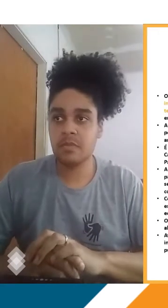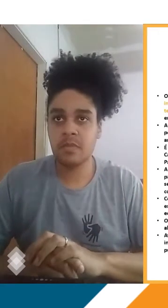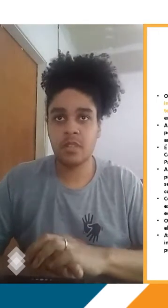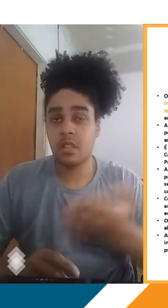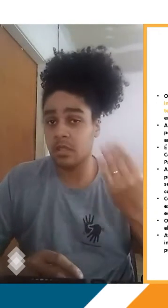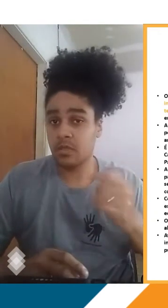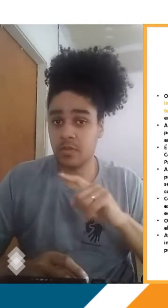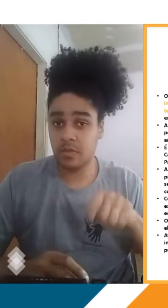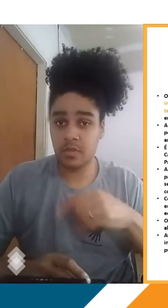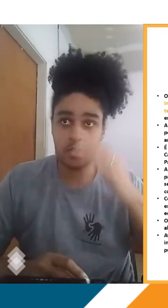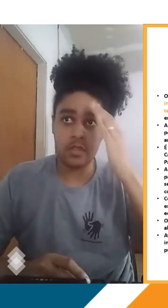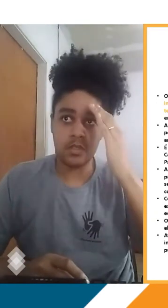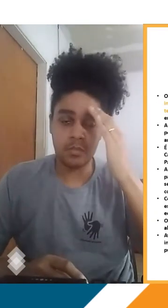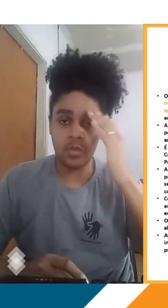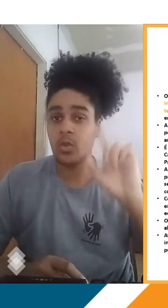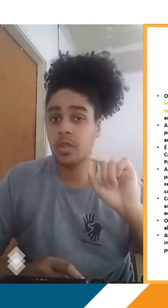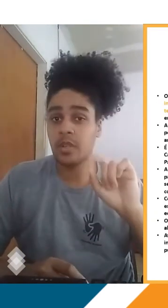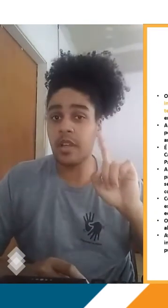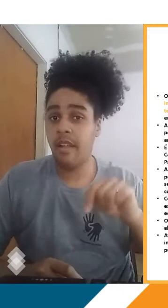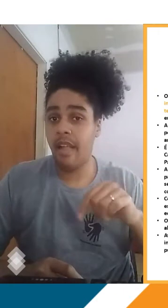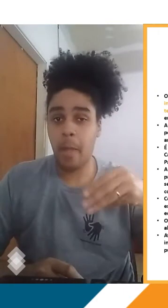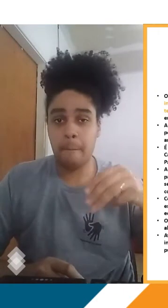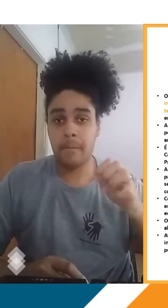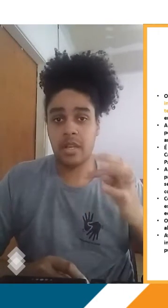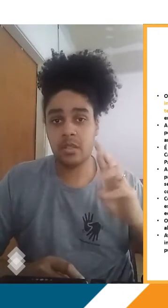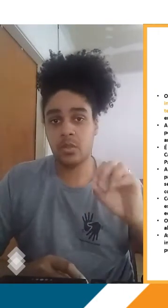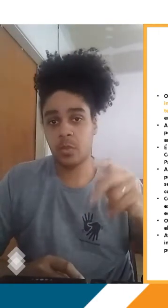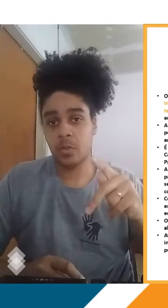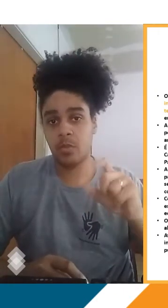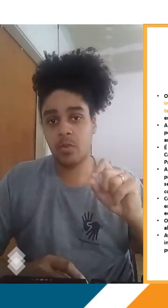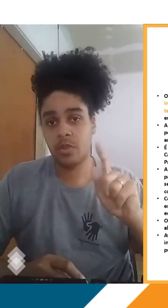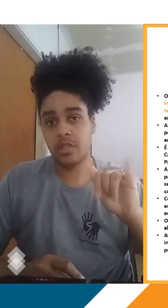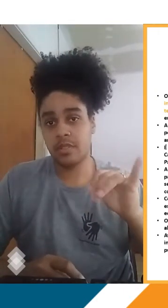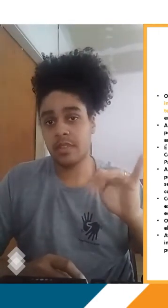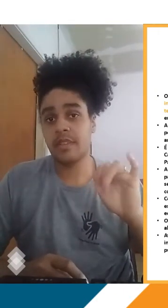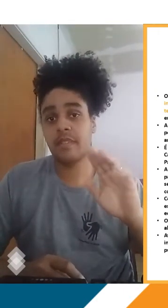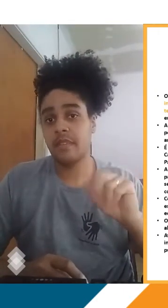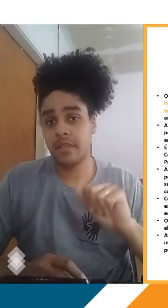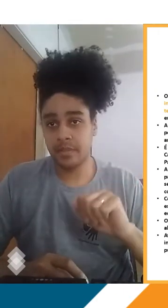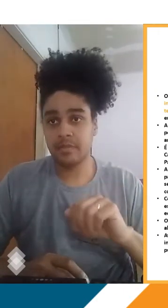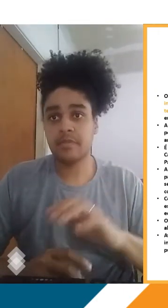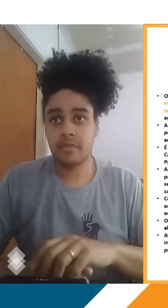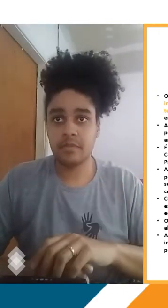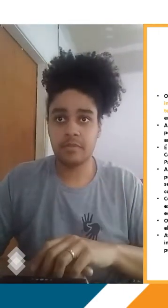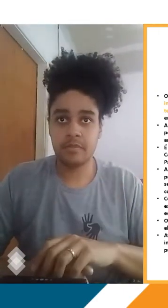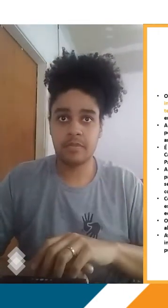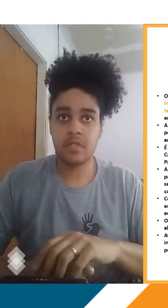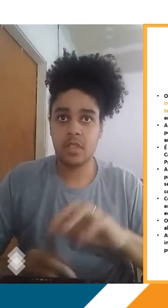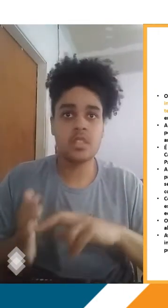Antes de tudo, é importante que você saiba o que é uma região metropolitana. Ela é uma área composta por uma cidade central, metrópole e outras